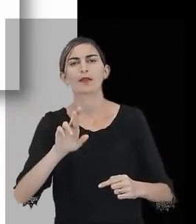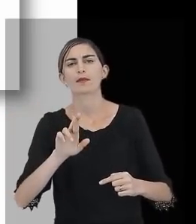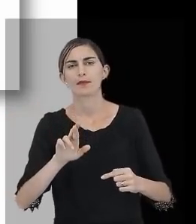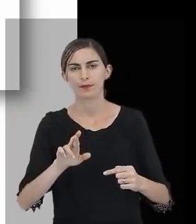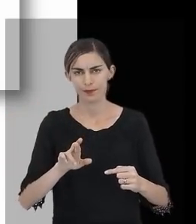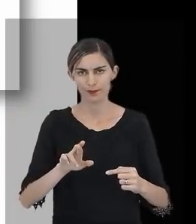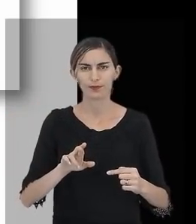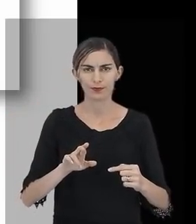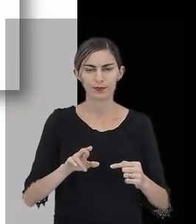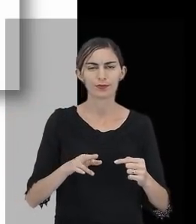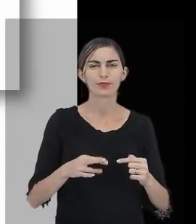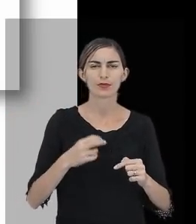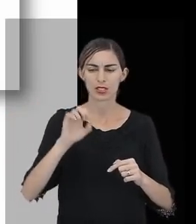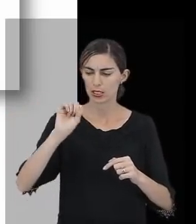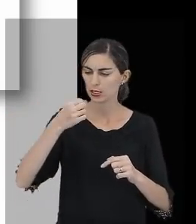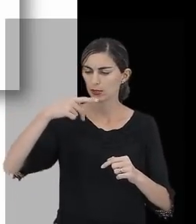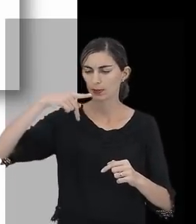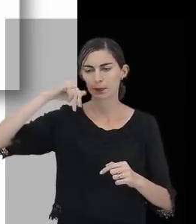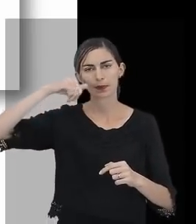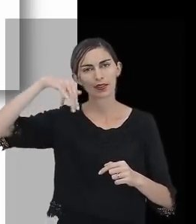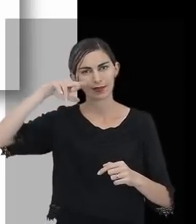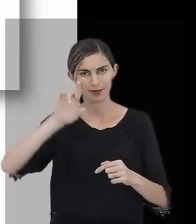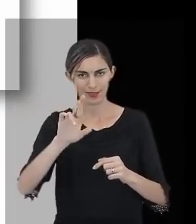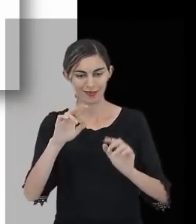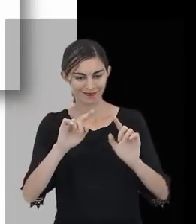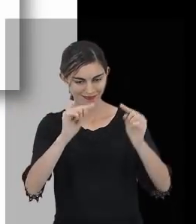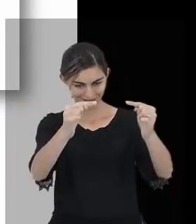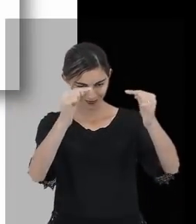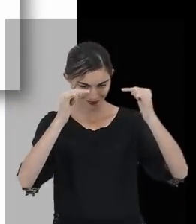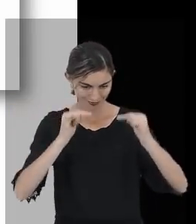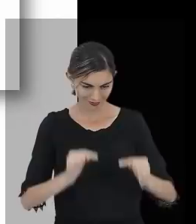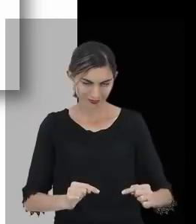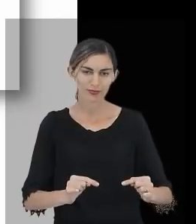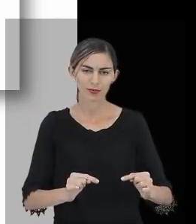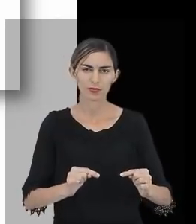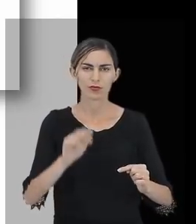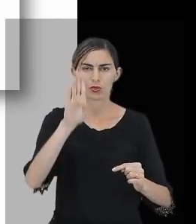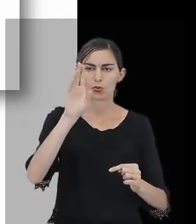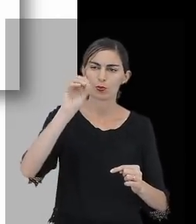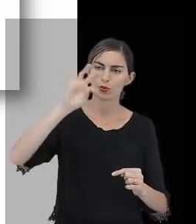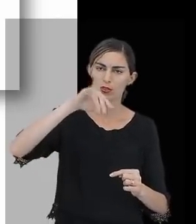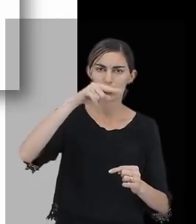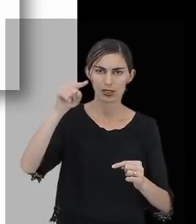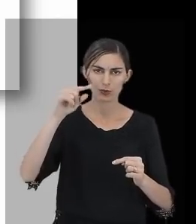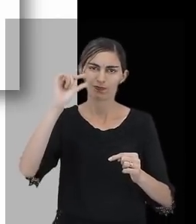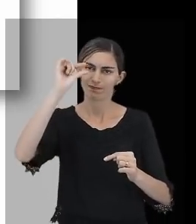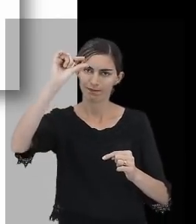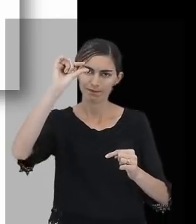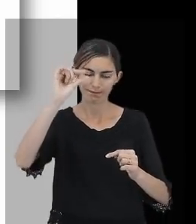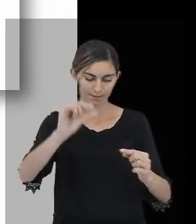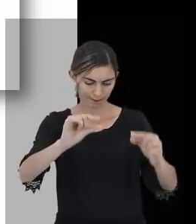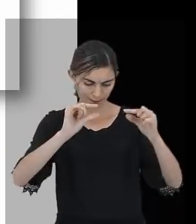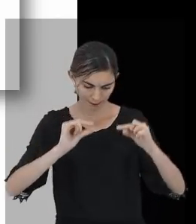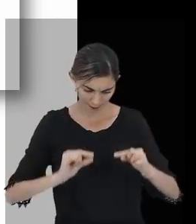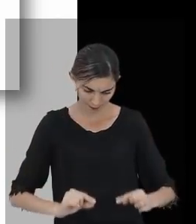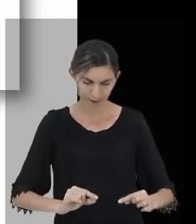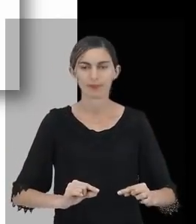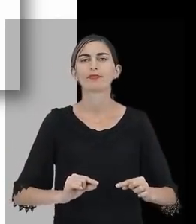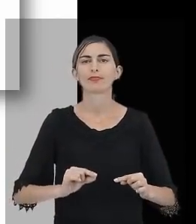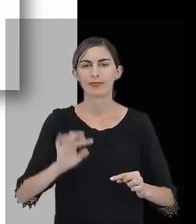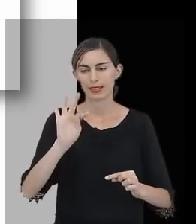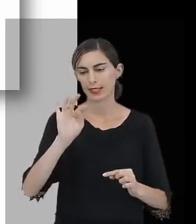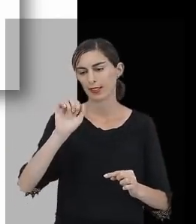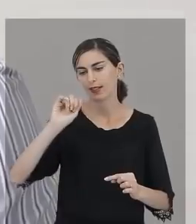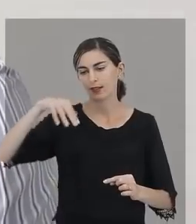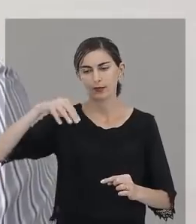do componente name. Esse spinner times está abaixo do componente name e esse botão aqui está abaixo do